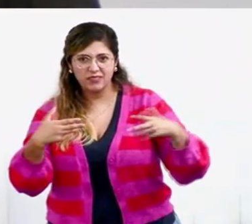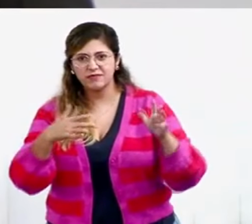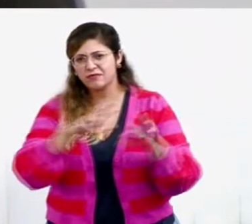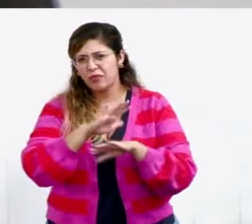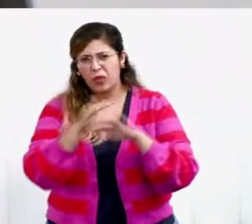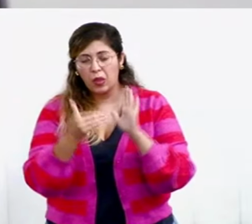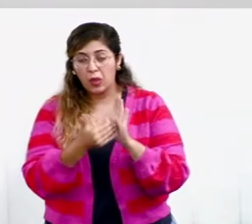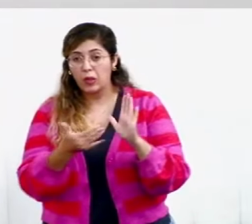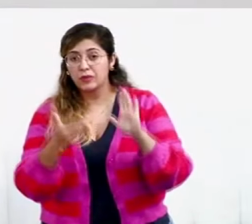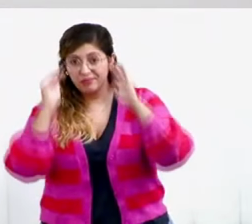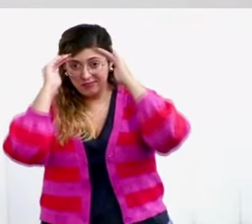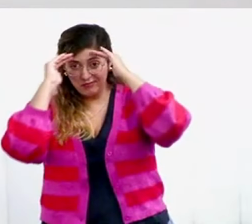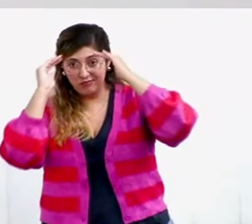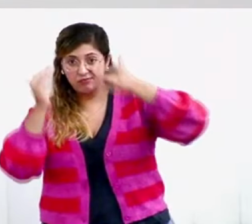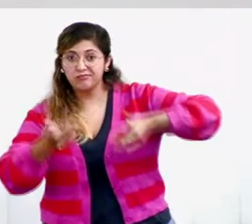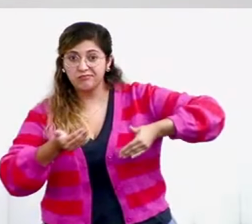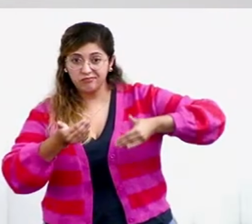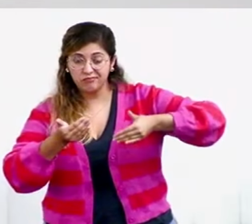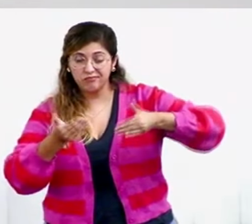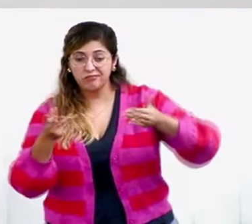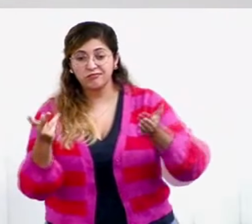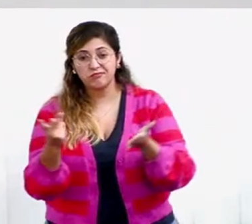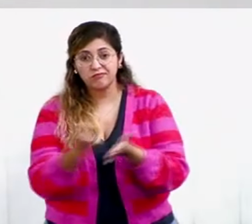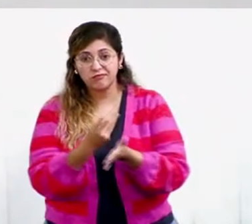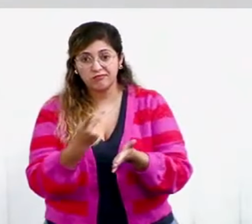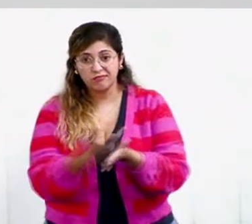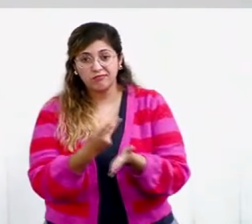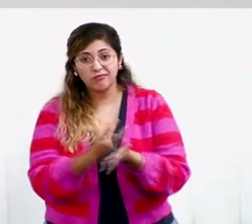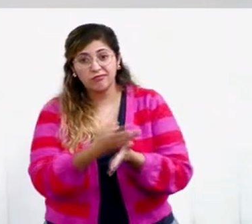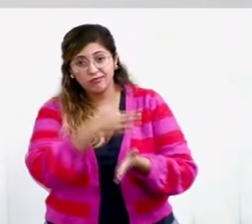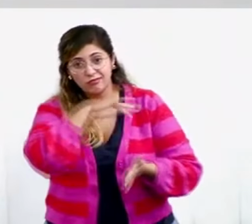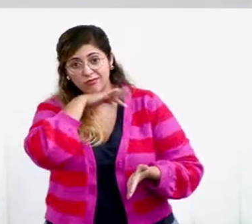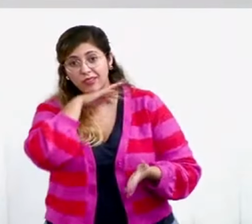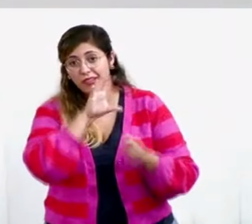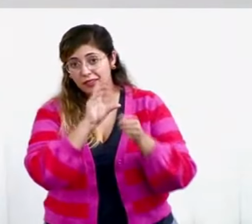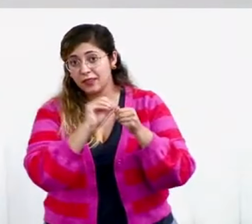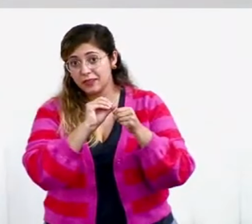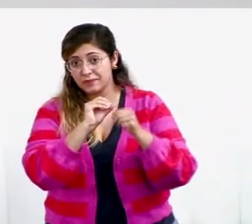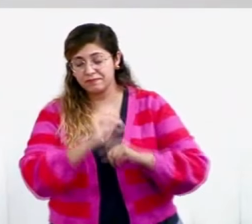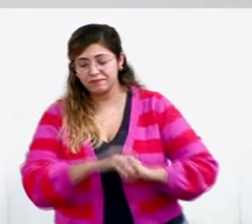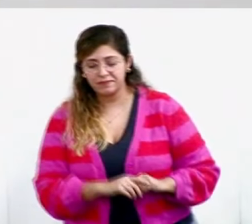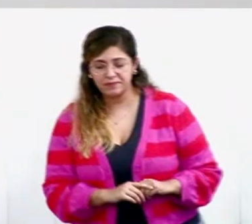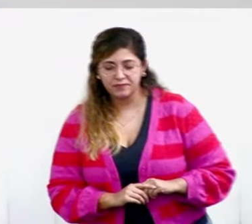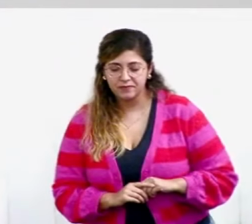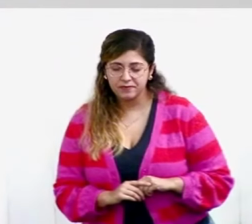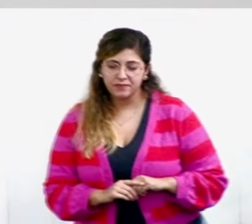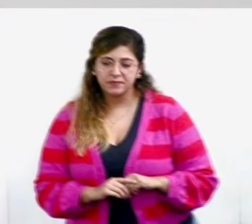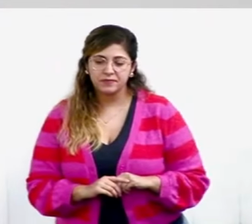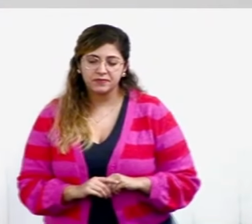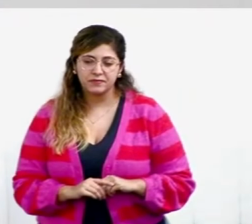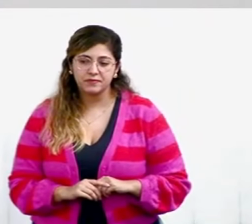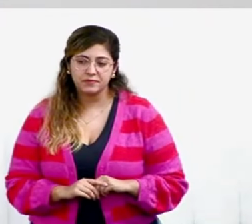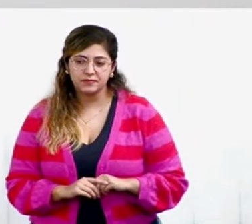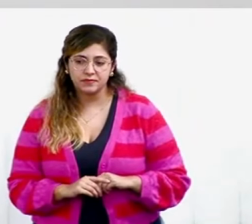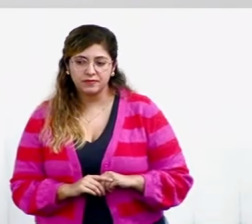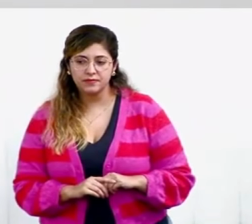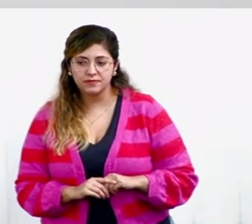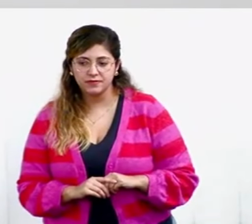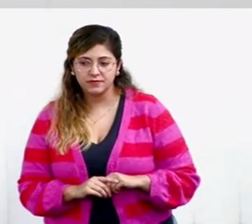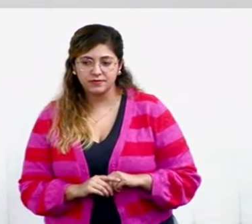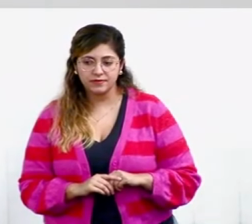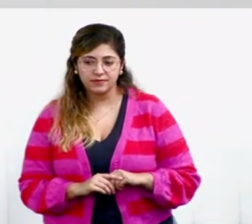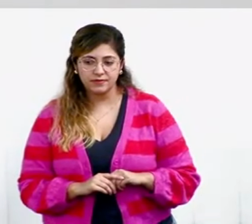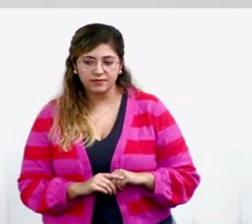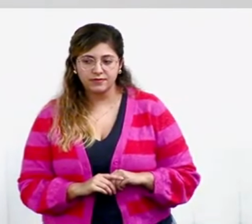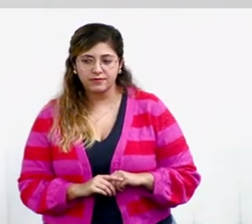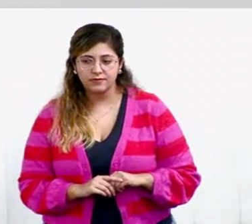aí tudo aquilo que você já fez de ruim e que você soube que é ruim, conforme o pai e a mãe, os